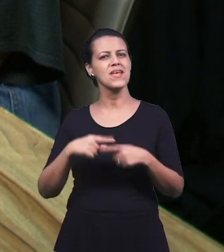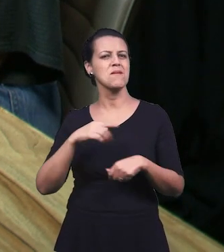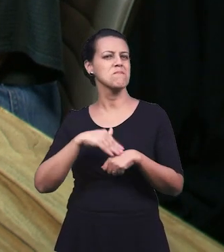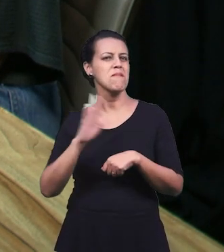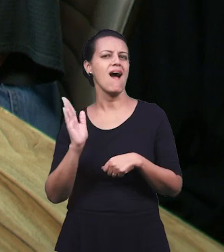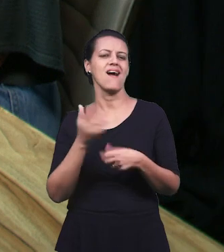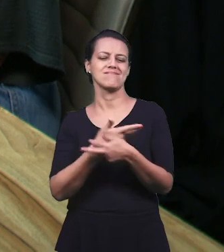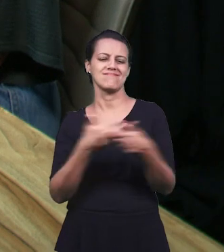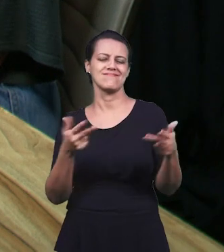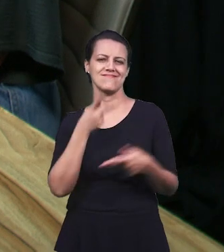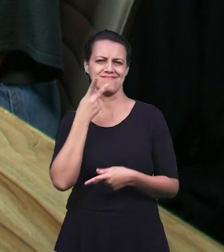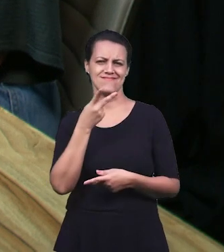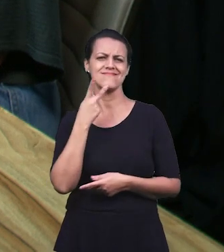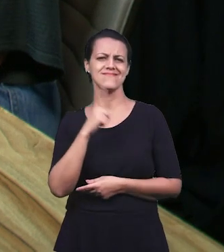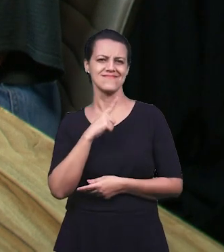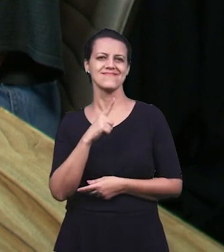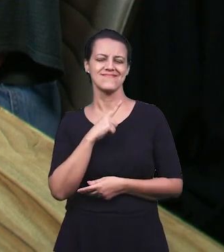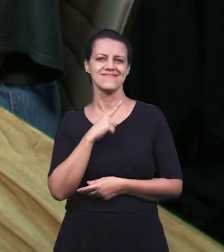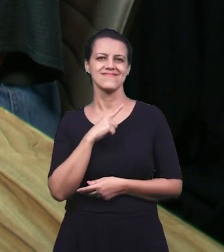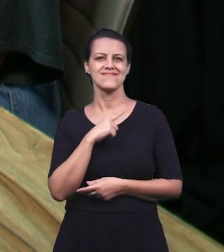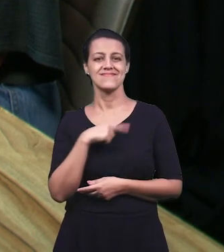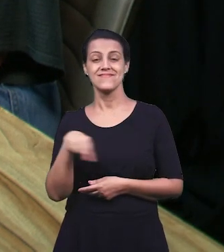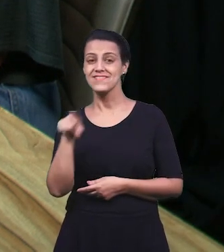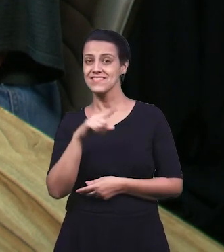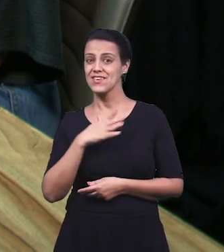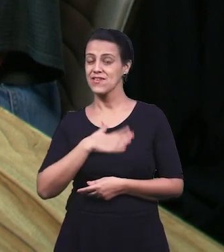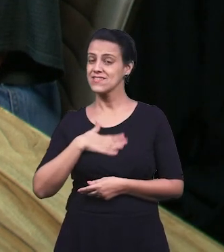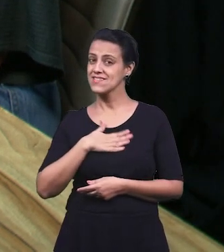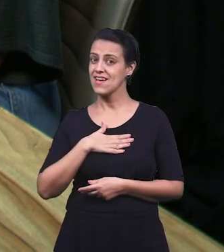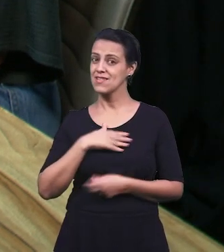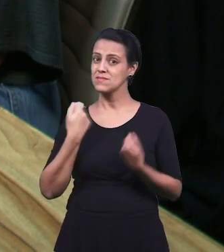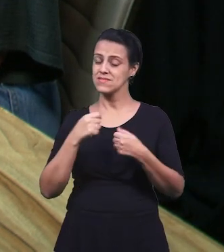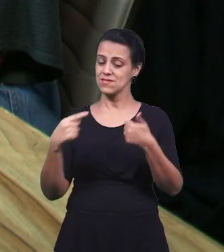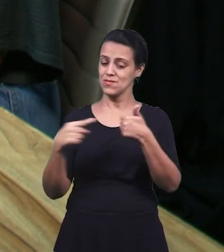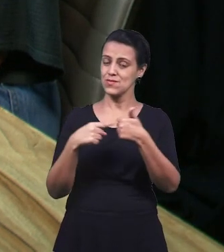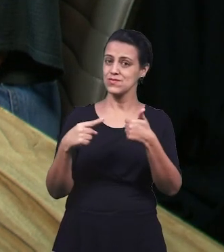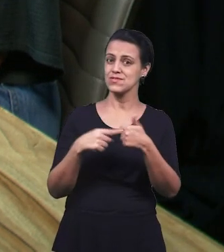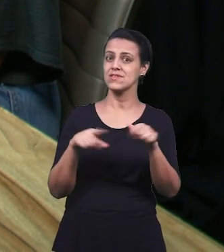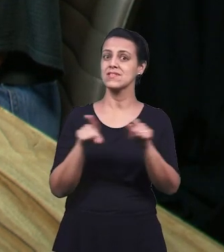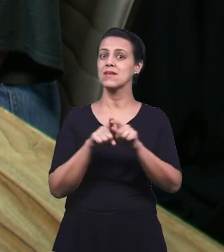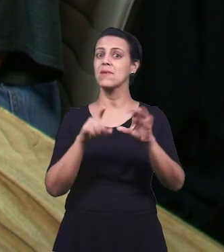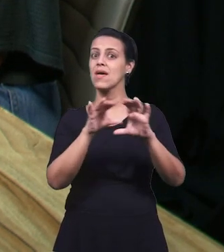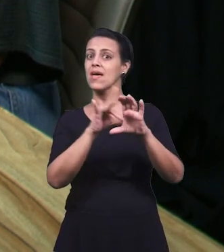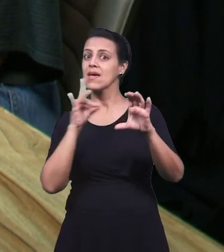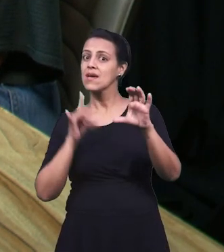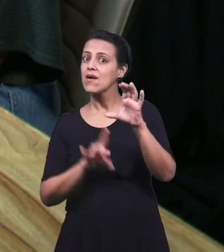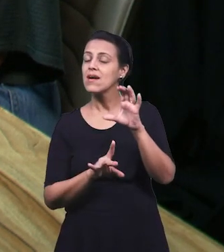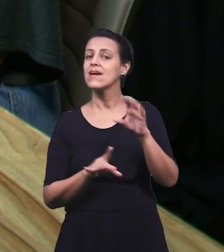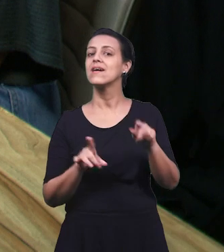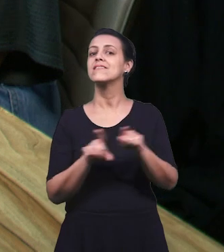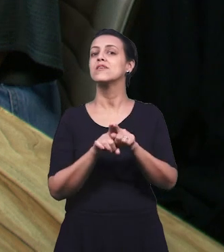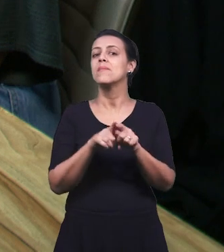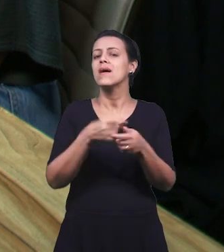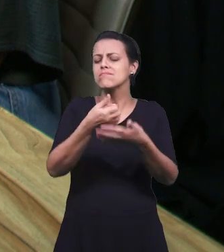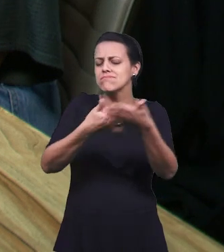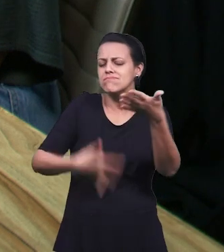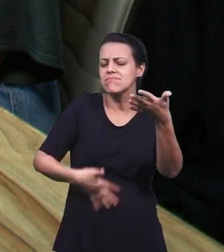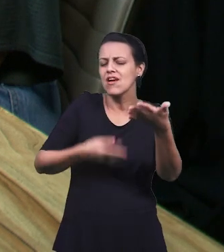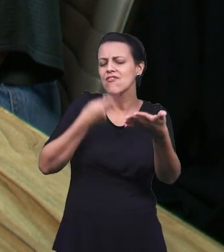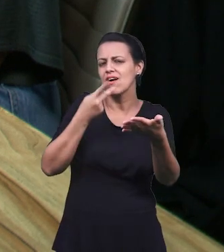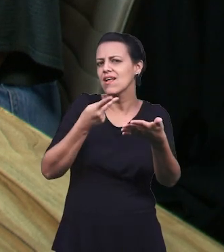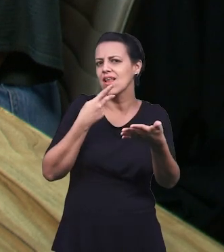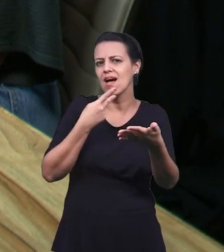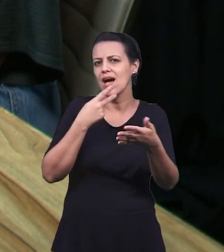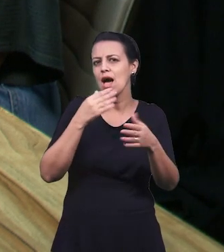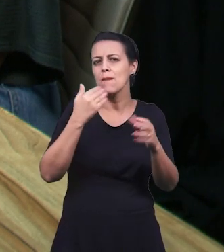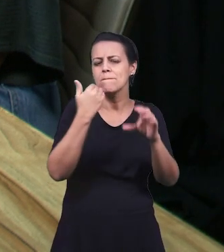falar e espero que os irmãos tenham gostado. Não esqueça de curtir, compartilhar comentar, manda para aquele seu amigo que também